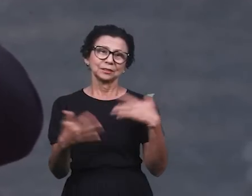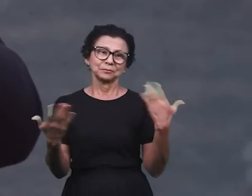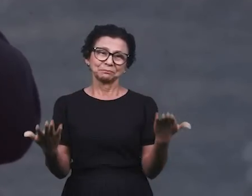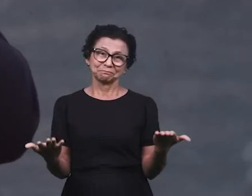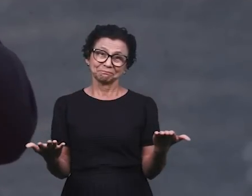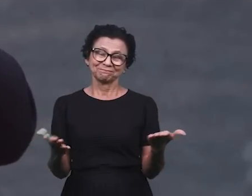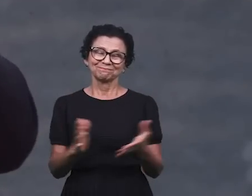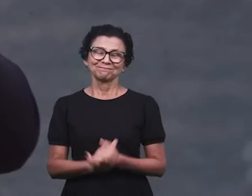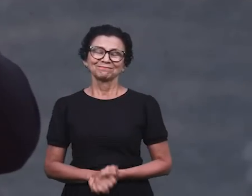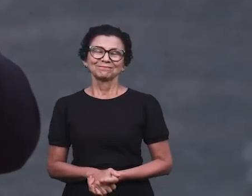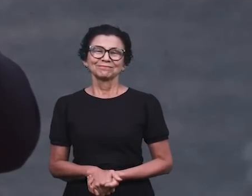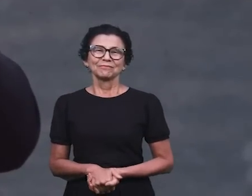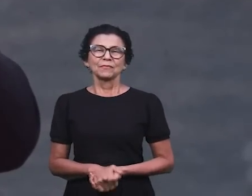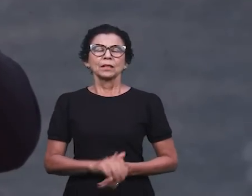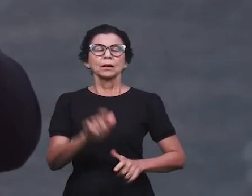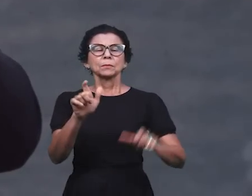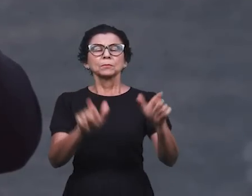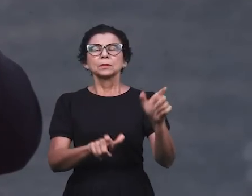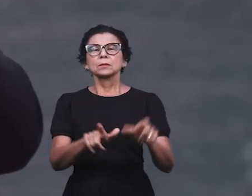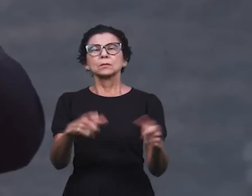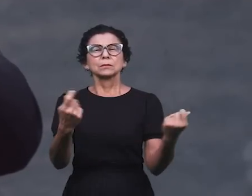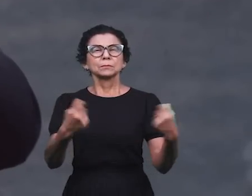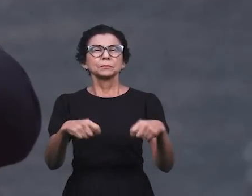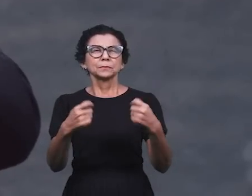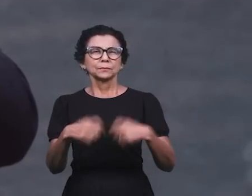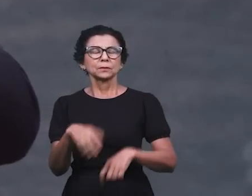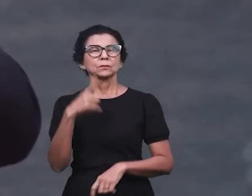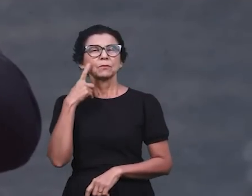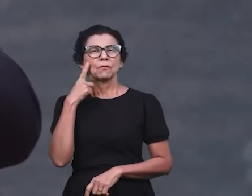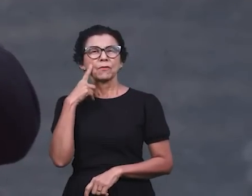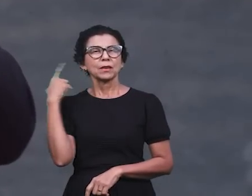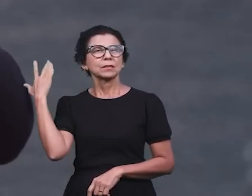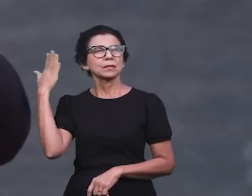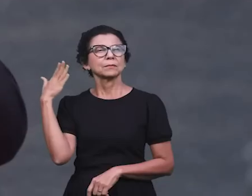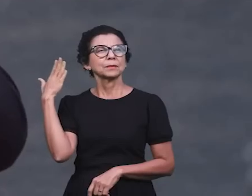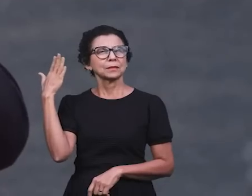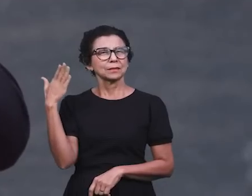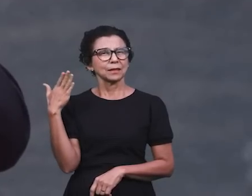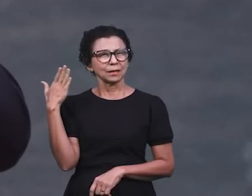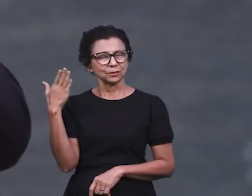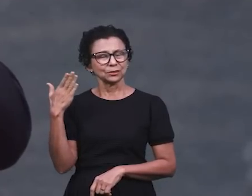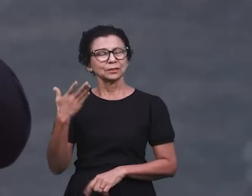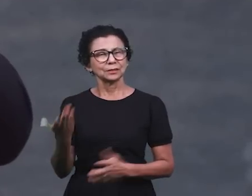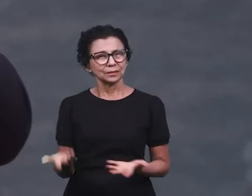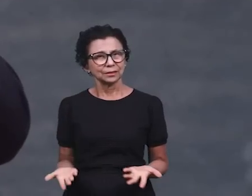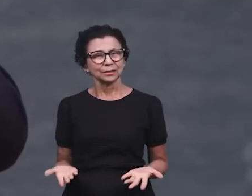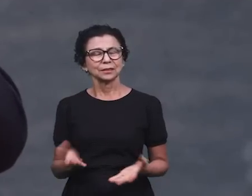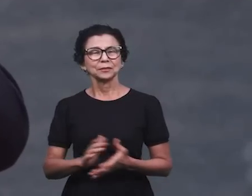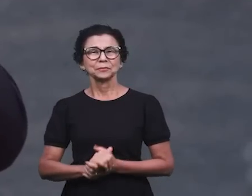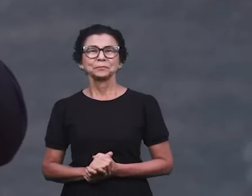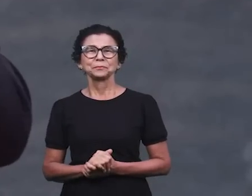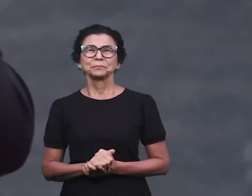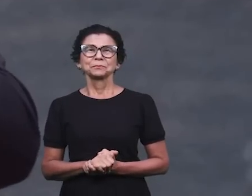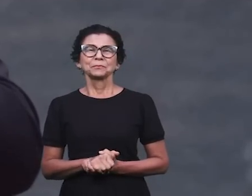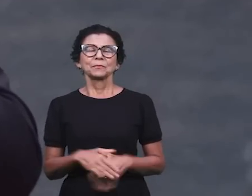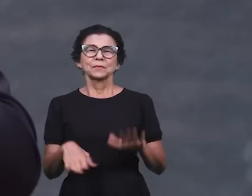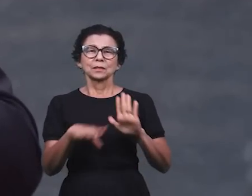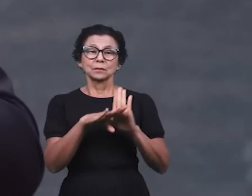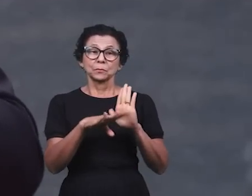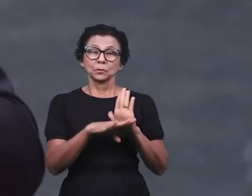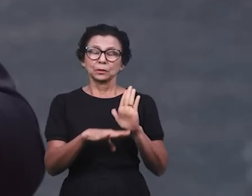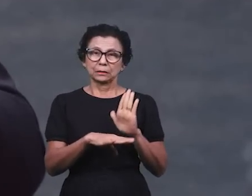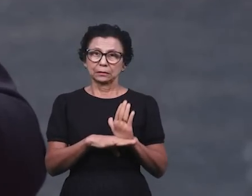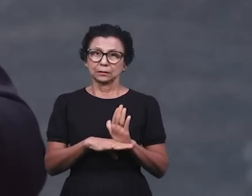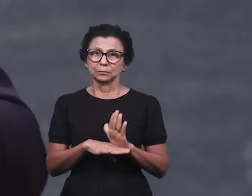compartilhe, mande para pessoas que precisam ouvir aquilo que você vai ouvir agora nesse programa, nessa edição